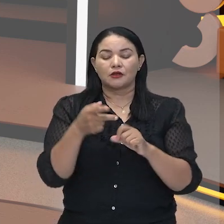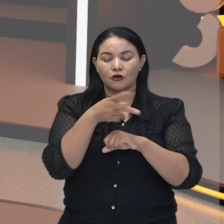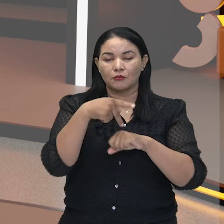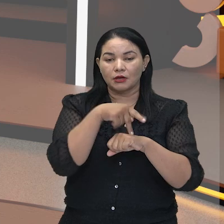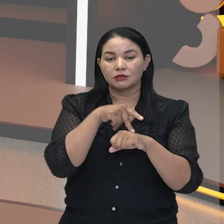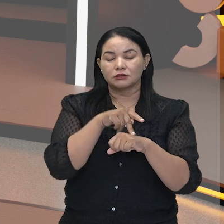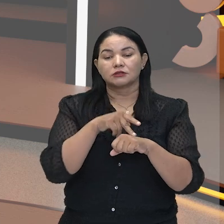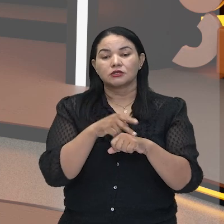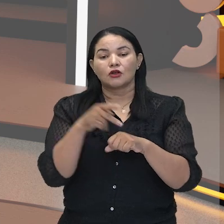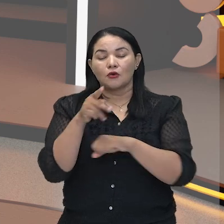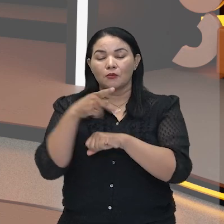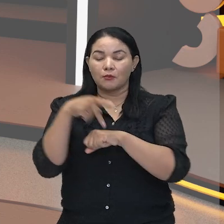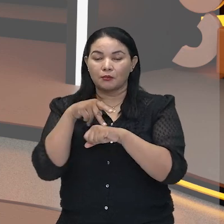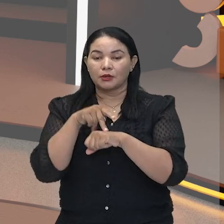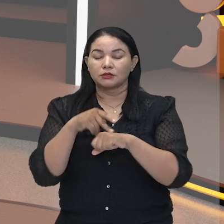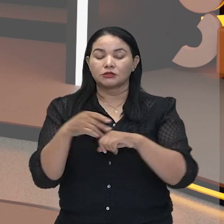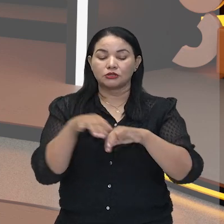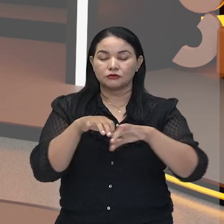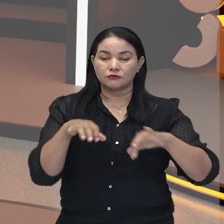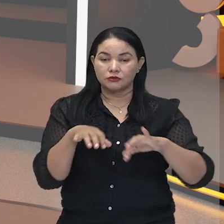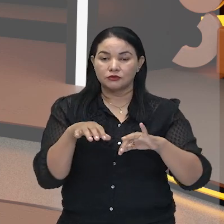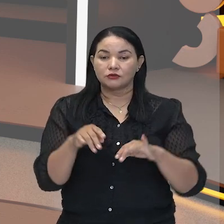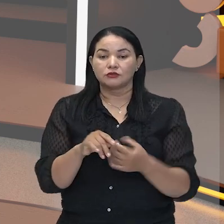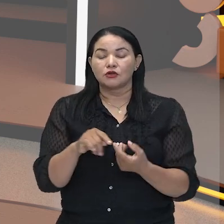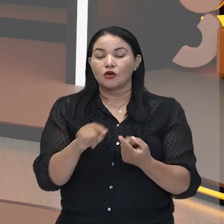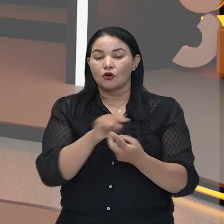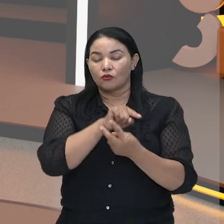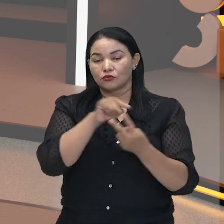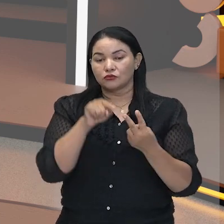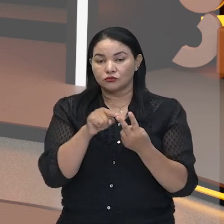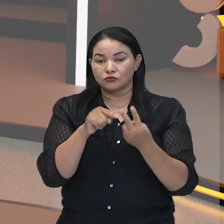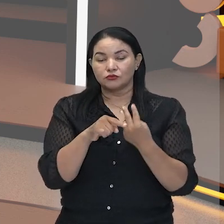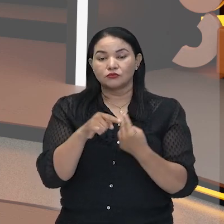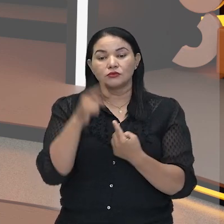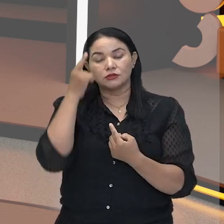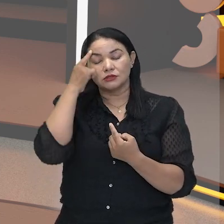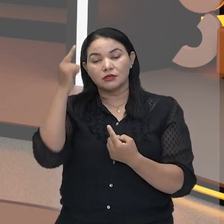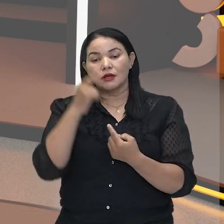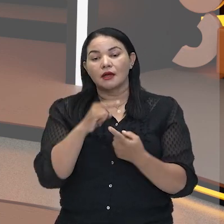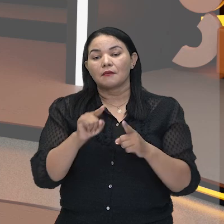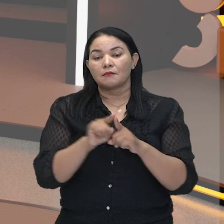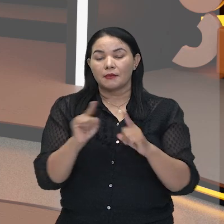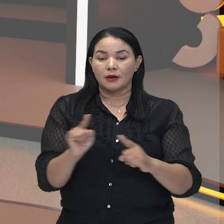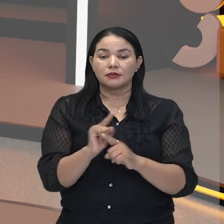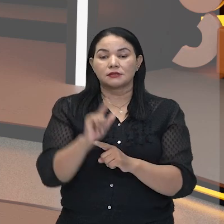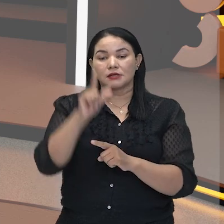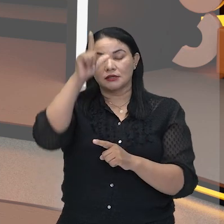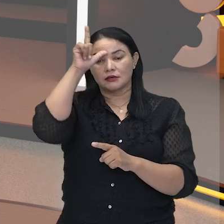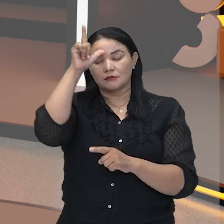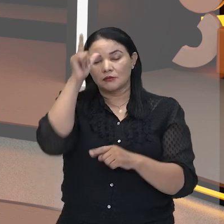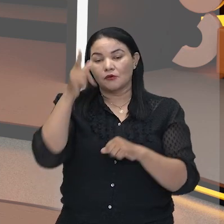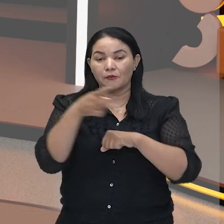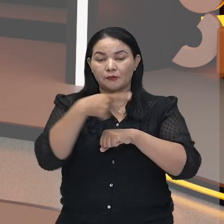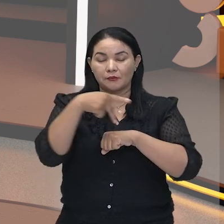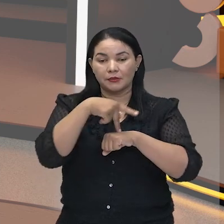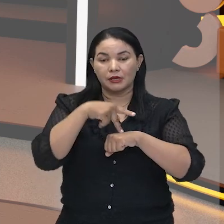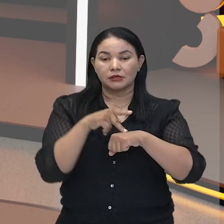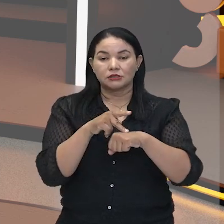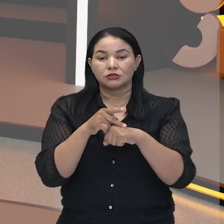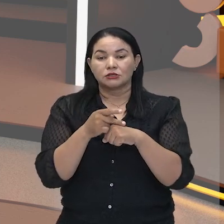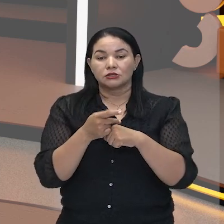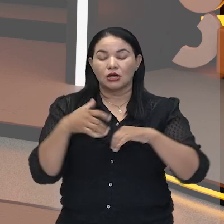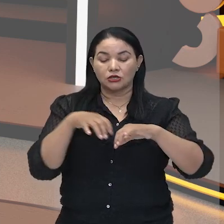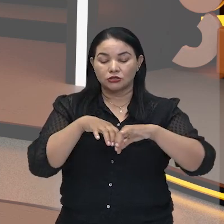se dividiram, né, nessas duas ideologias. A Alemanha é um país que vai sofrer essa